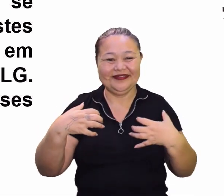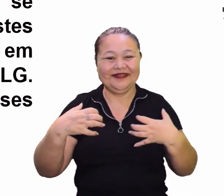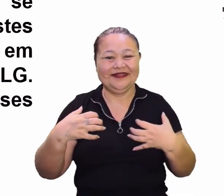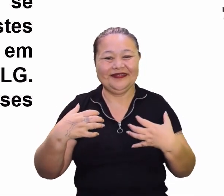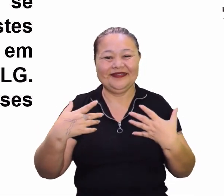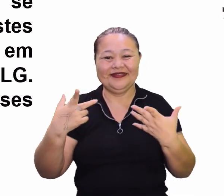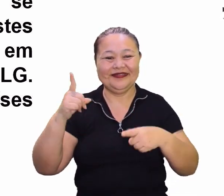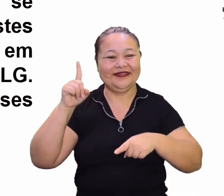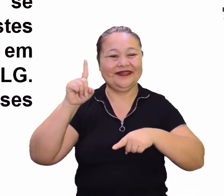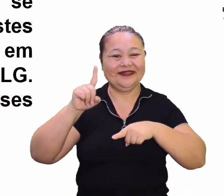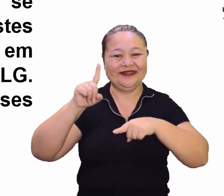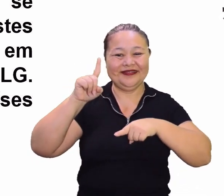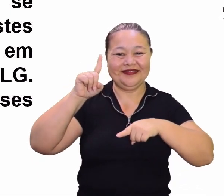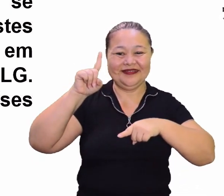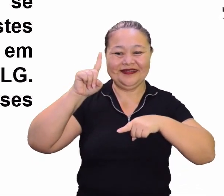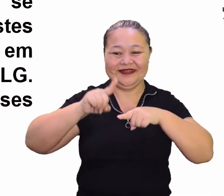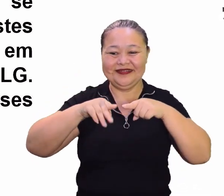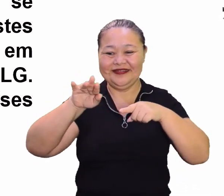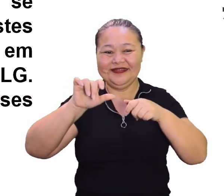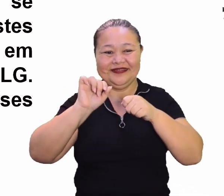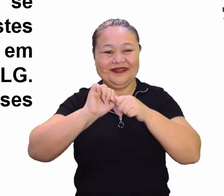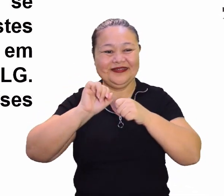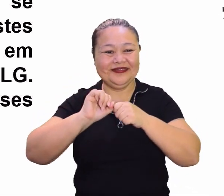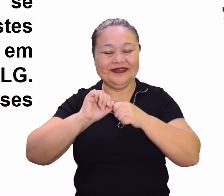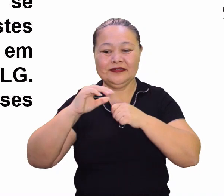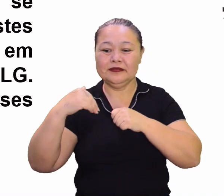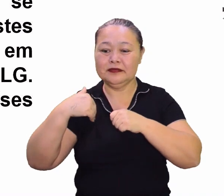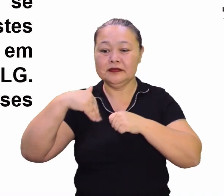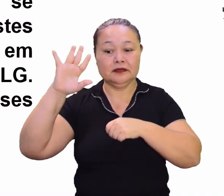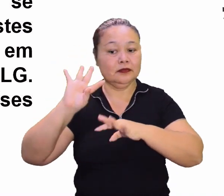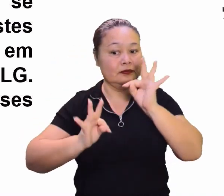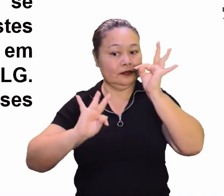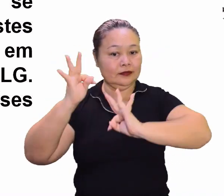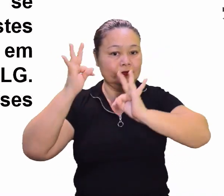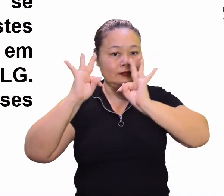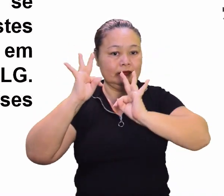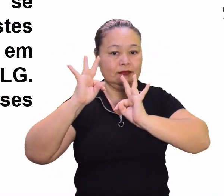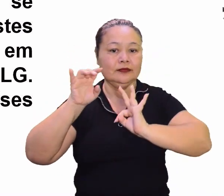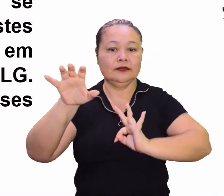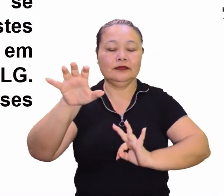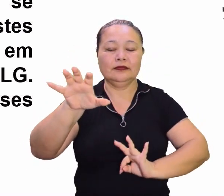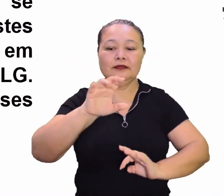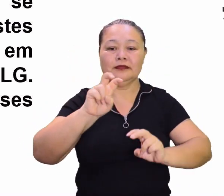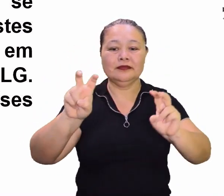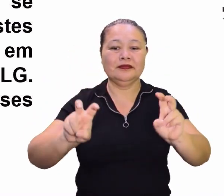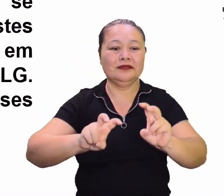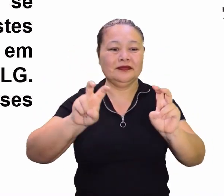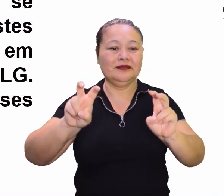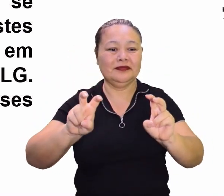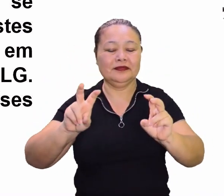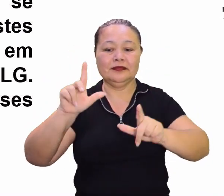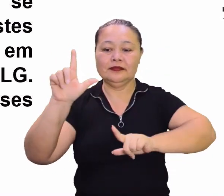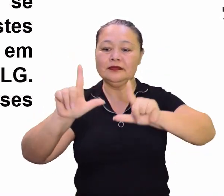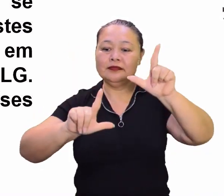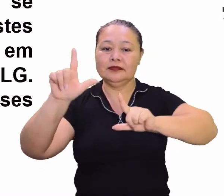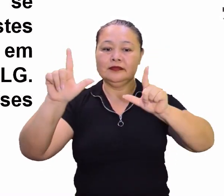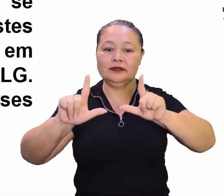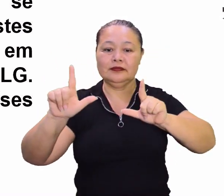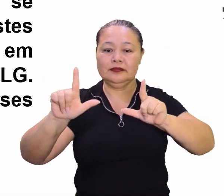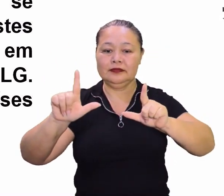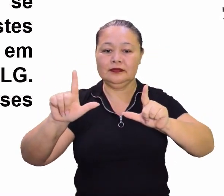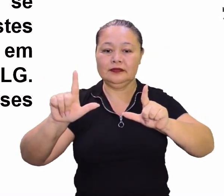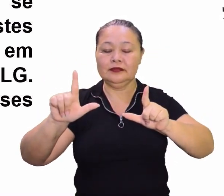Destaca-se na produção de bens de alta tecnologia e setores da computação e das